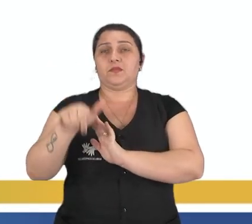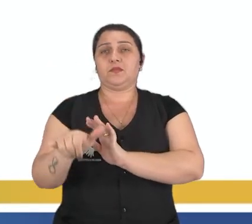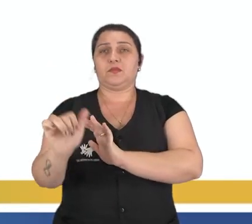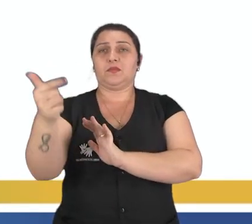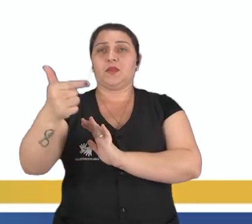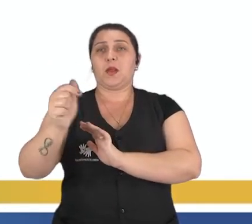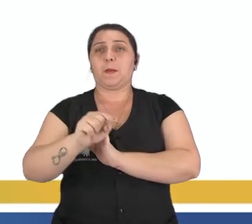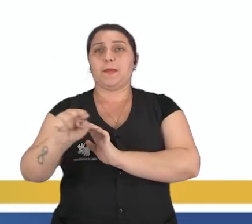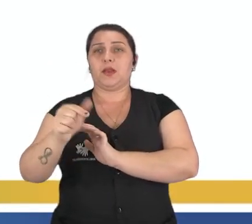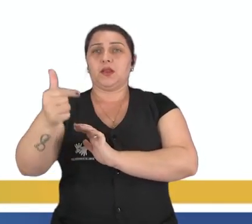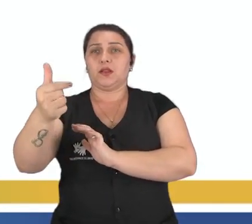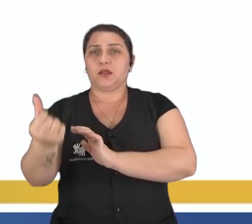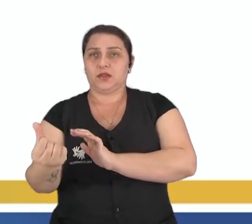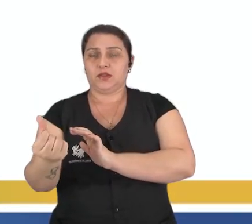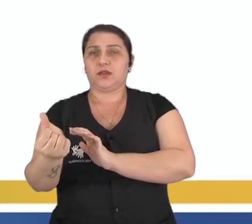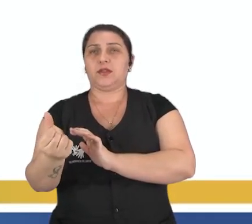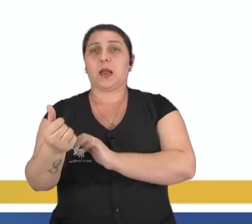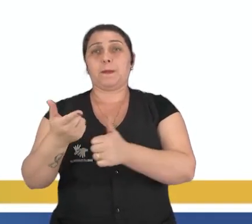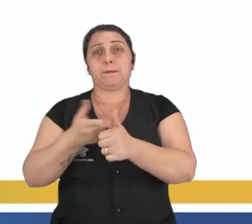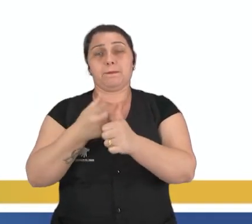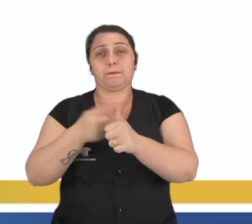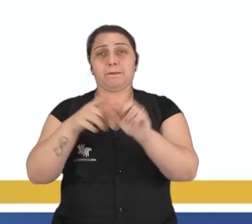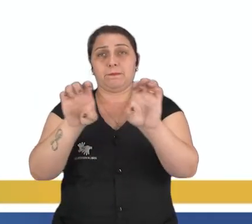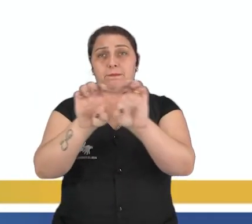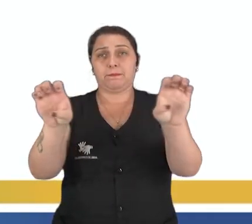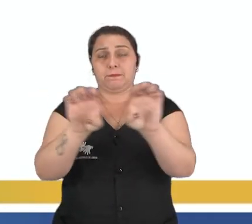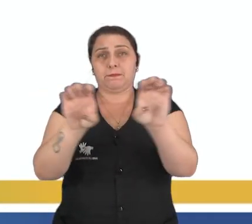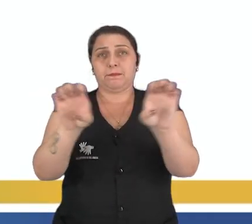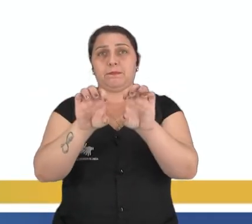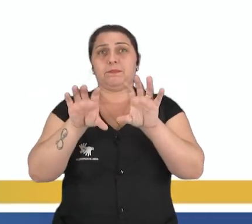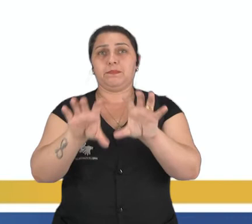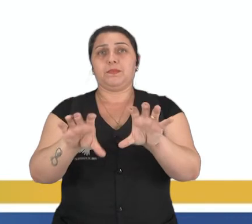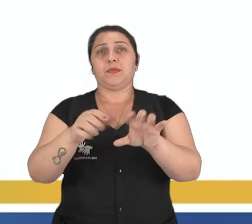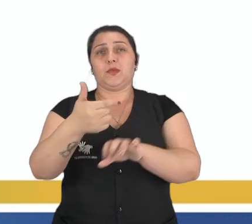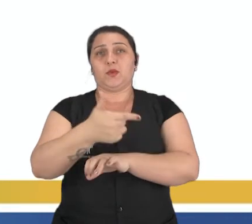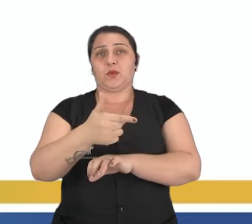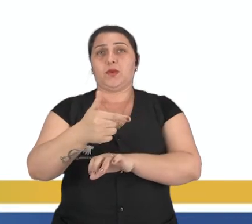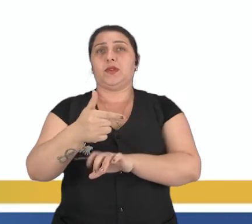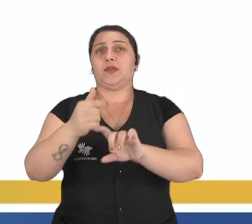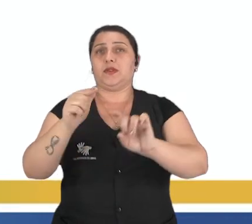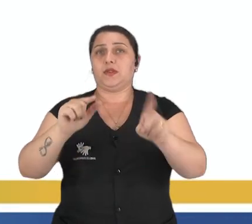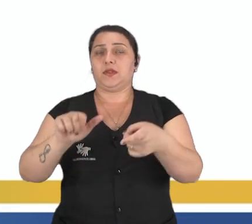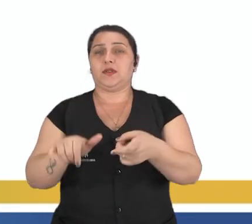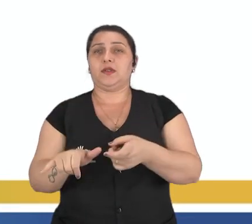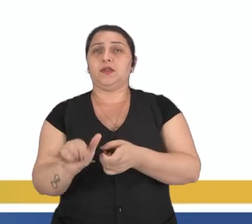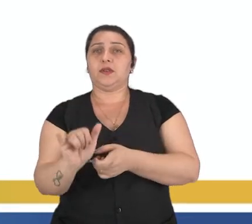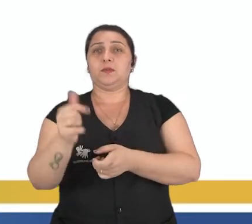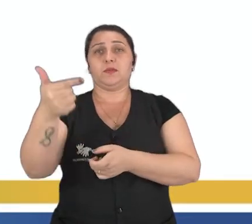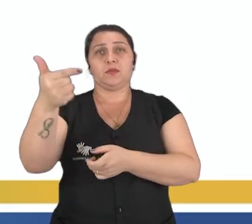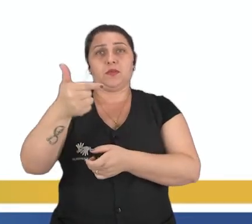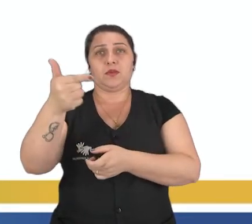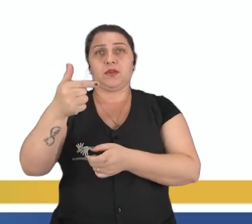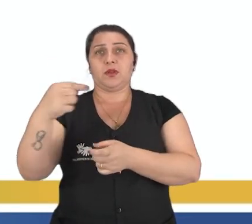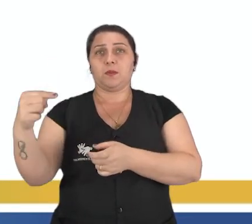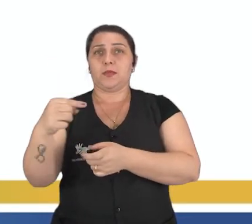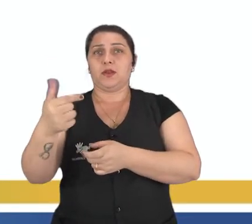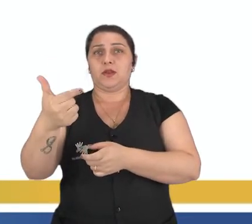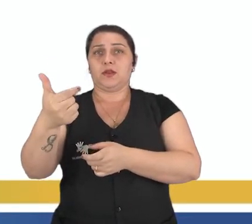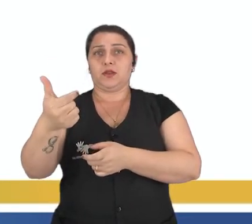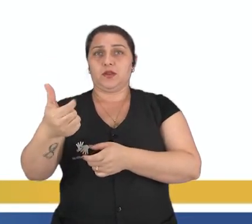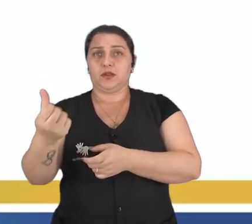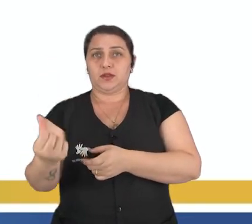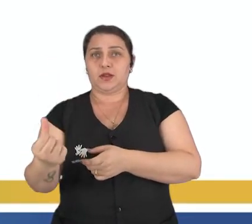y² menos 16, a primeira equação vai ficar assim, ó. 2 multiplicado por y²